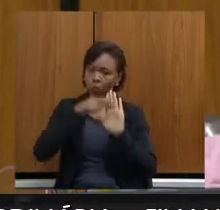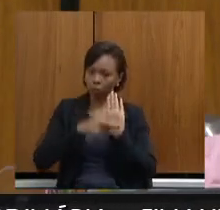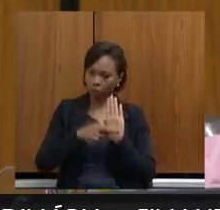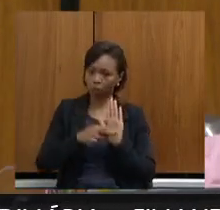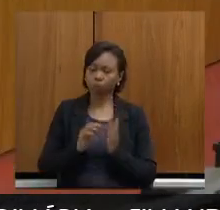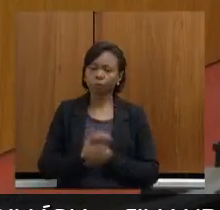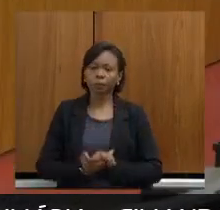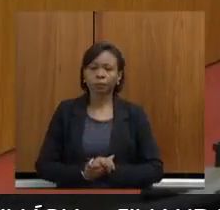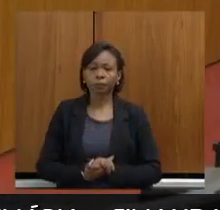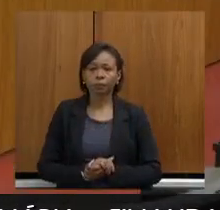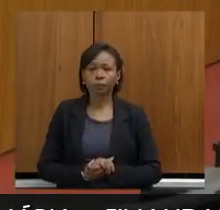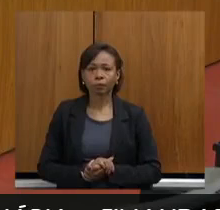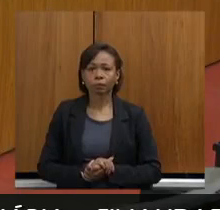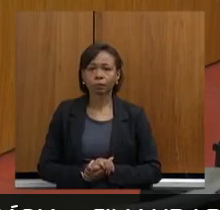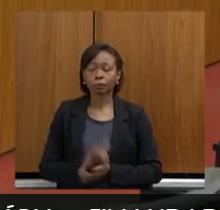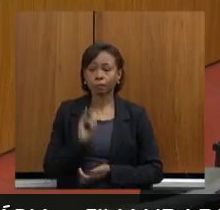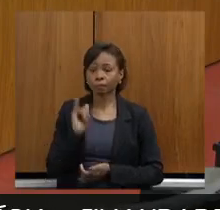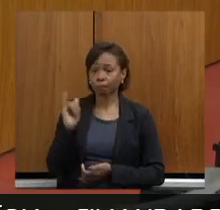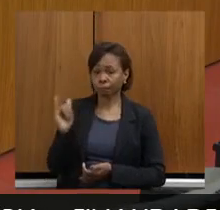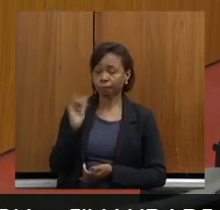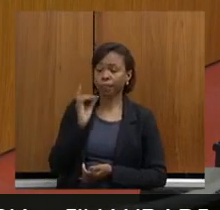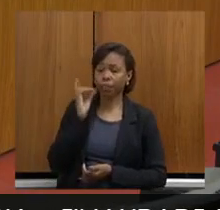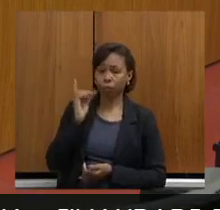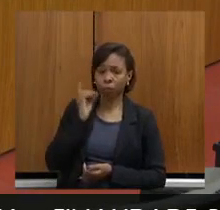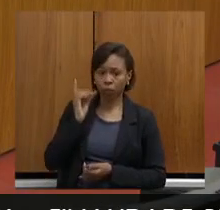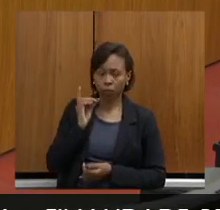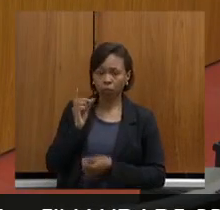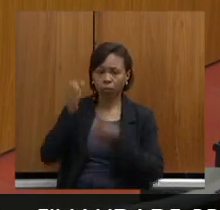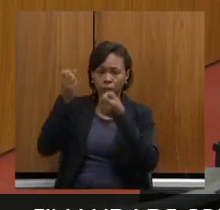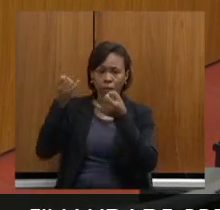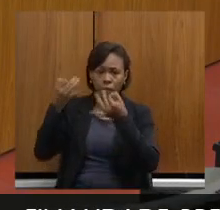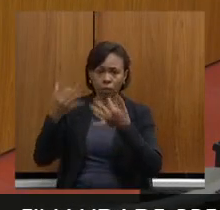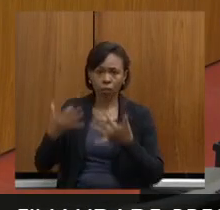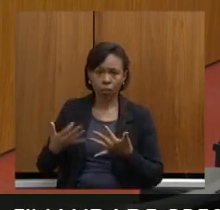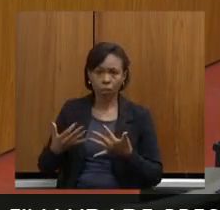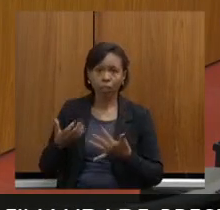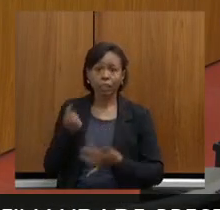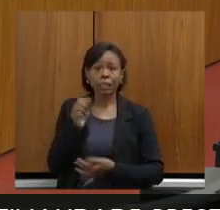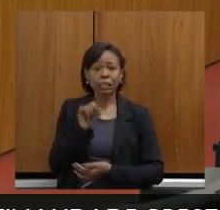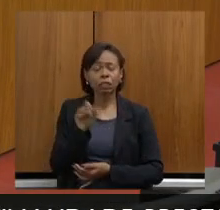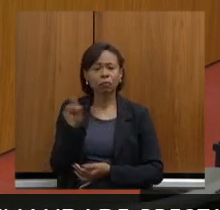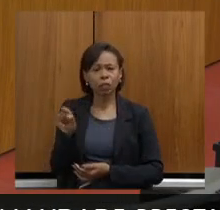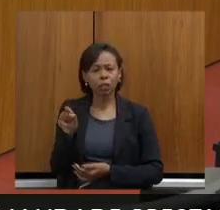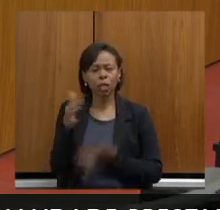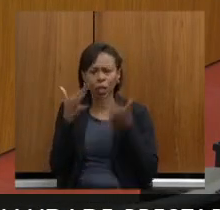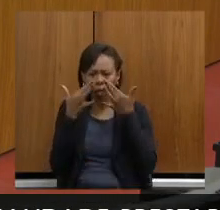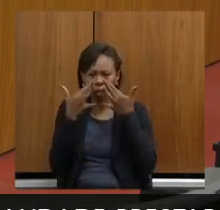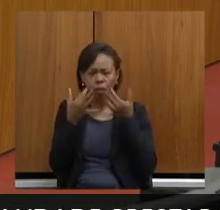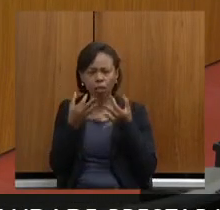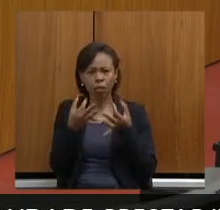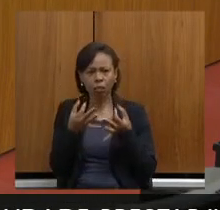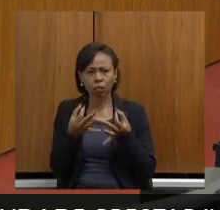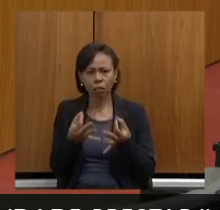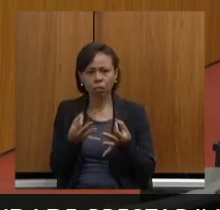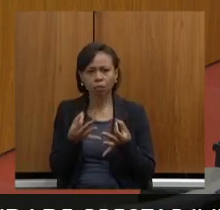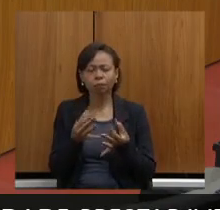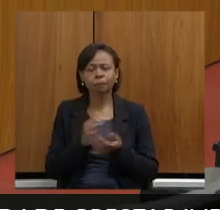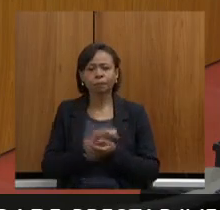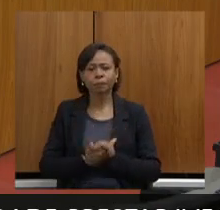do deputado só para esclarecer se vou ascendência presta bem atenção